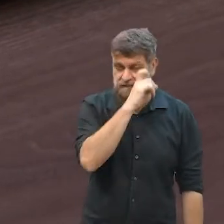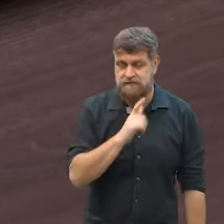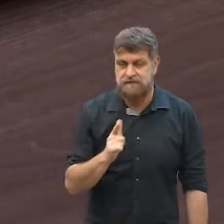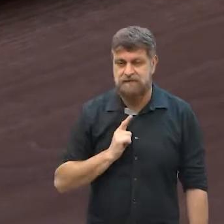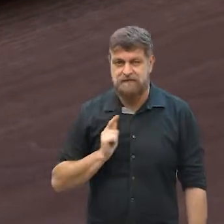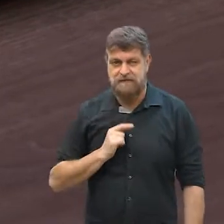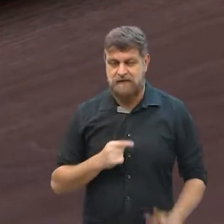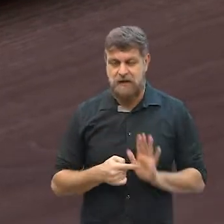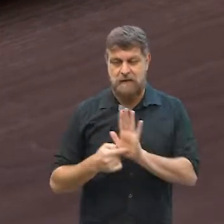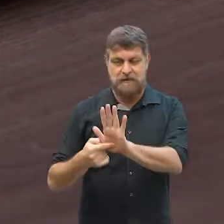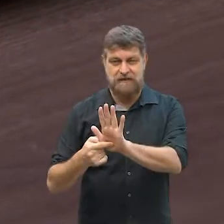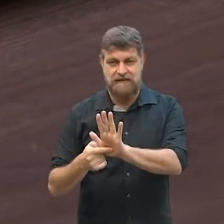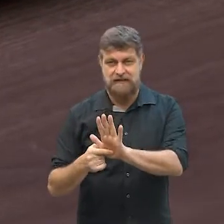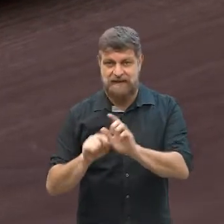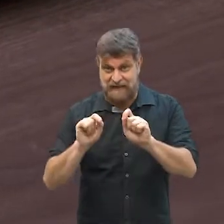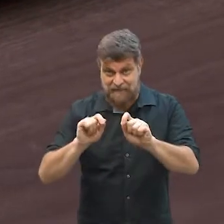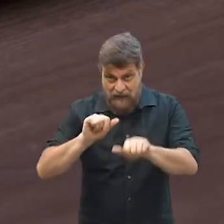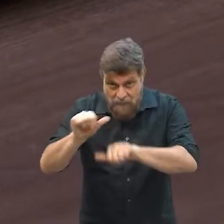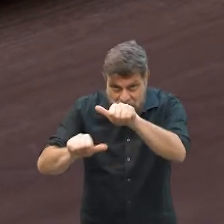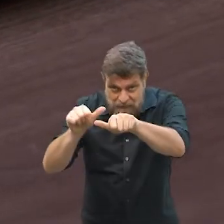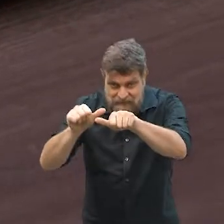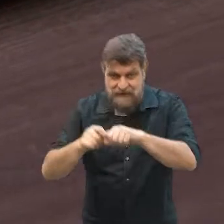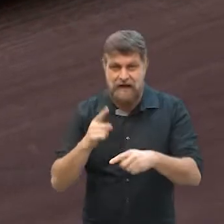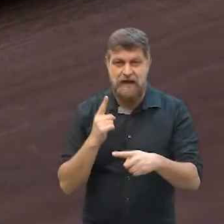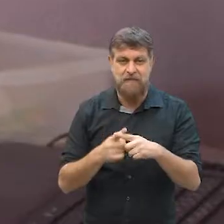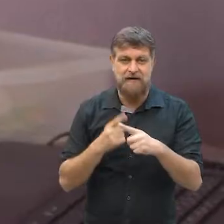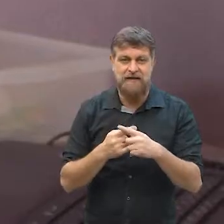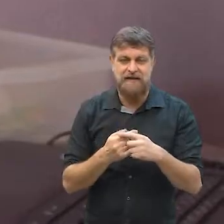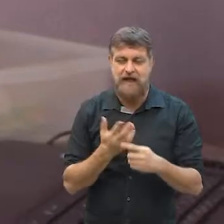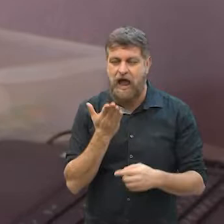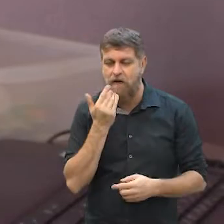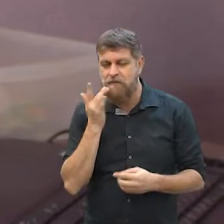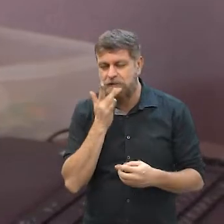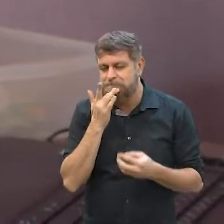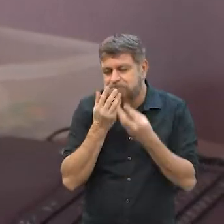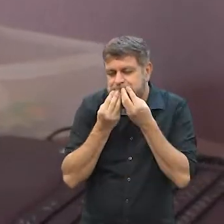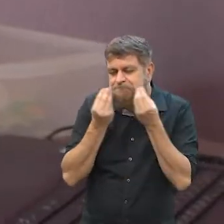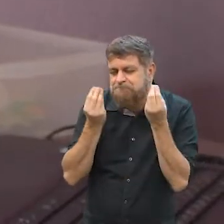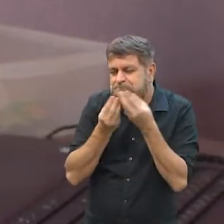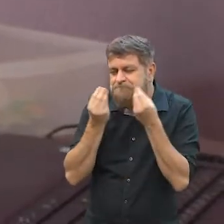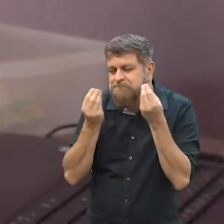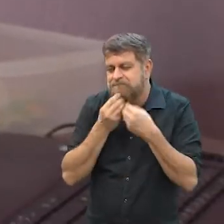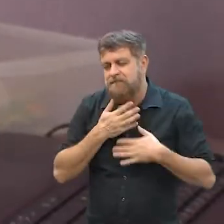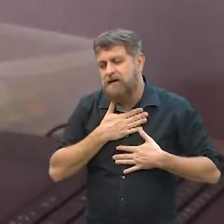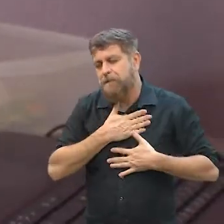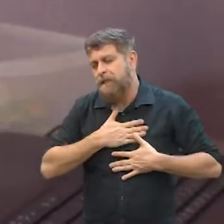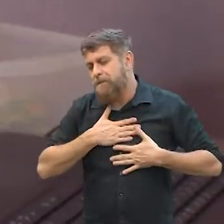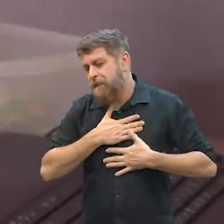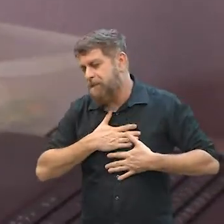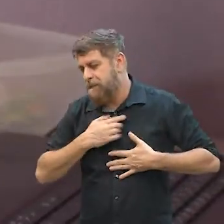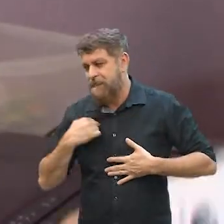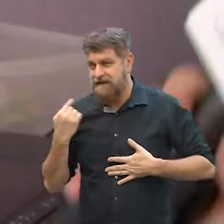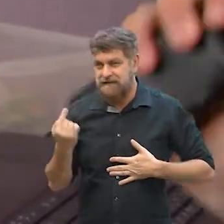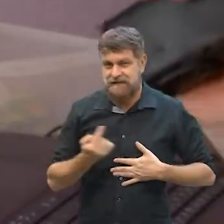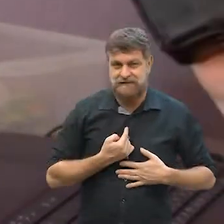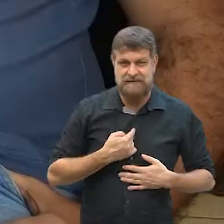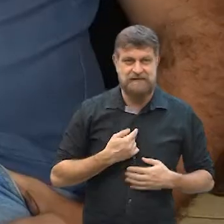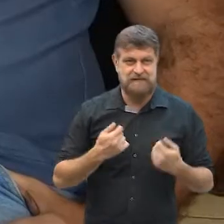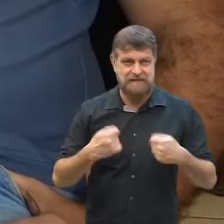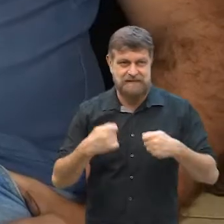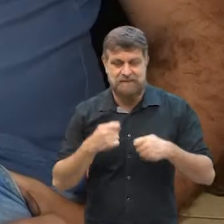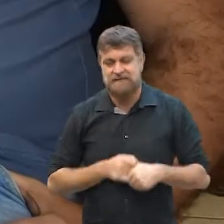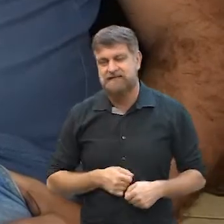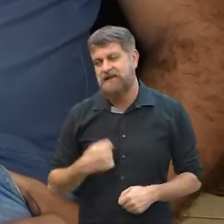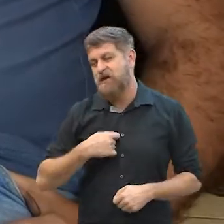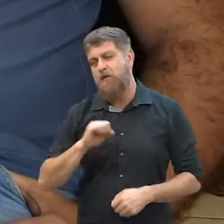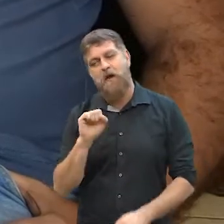que aquilo vai fazer a diferença, porque comer é muito gostoso, né? Comer é um prazer, a gente tem que aliar mesmo prazer. Eu